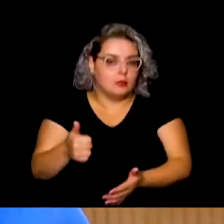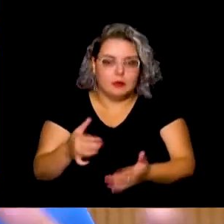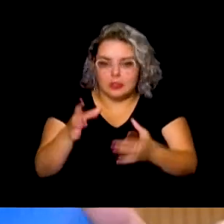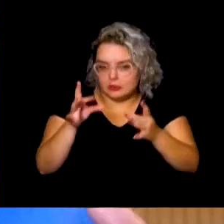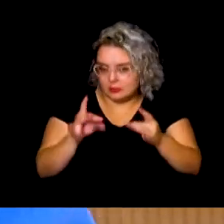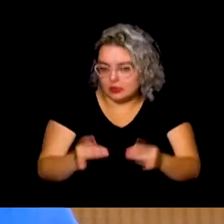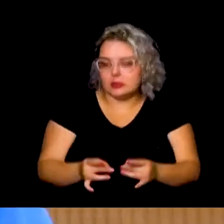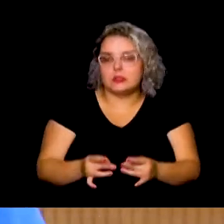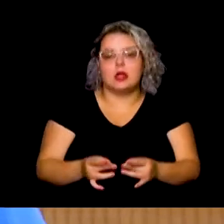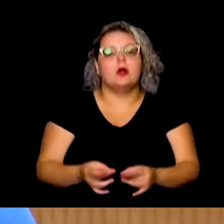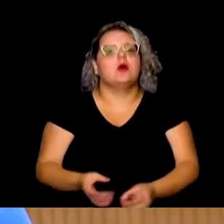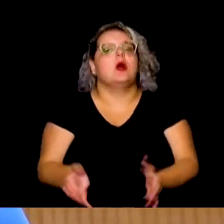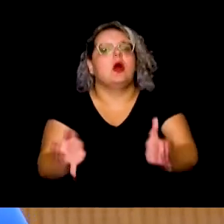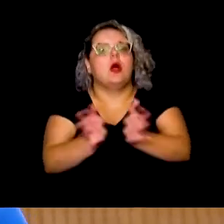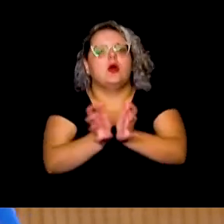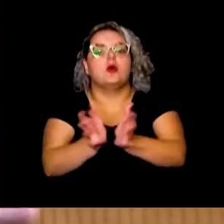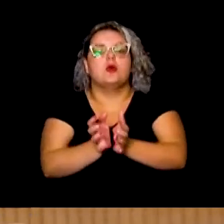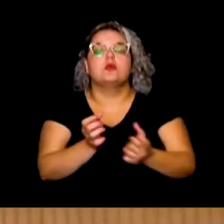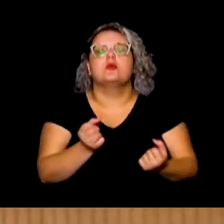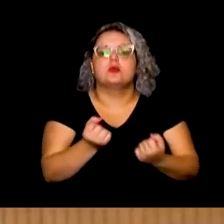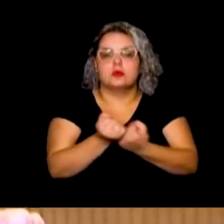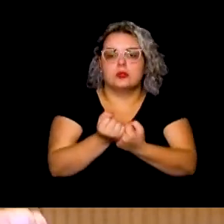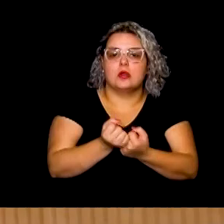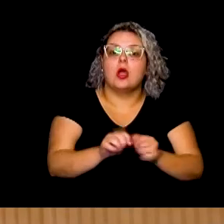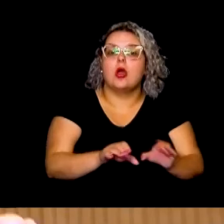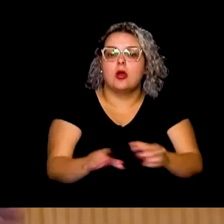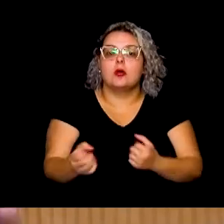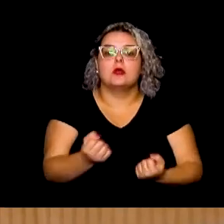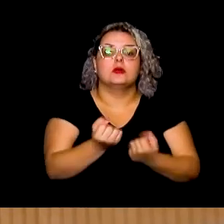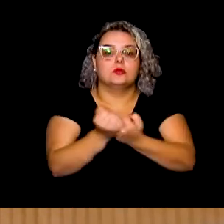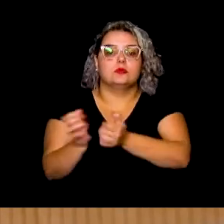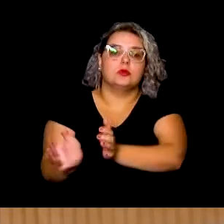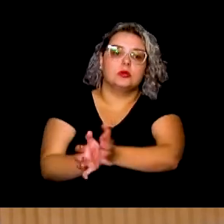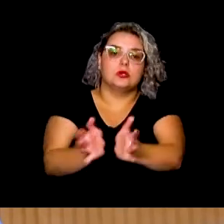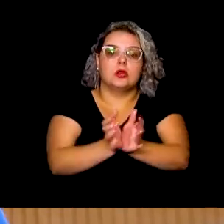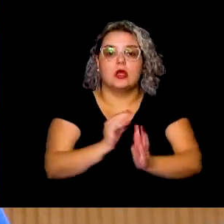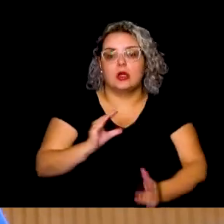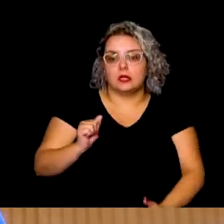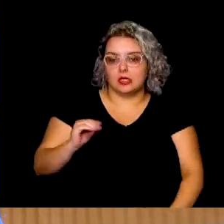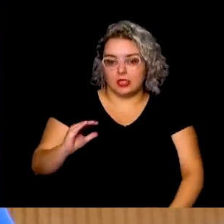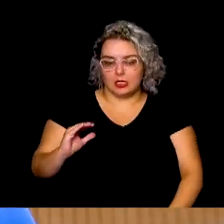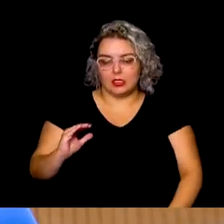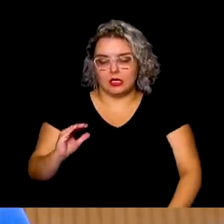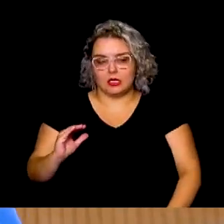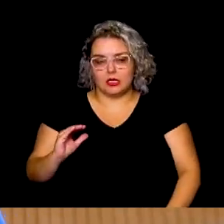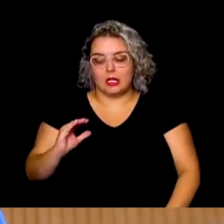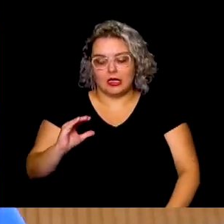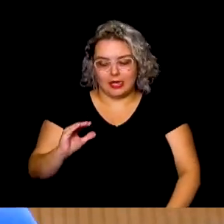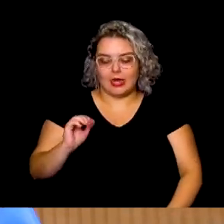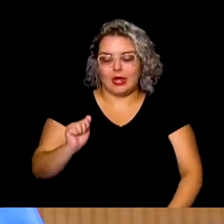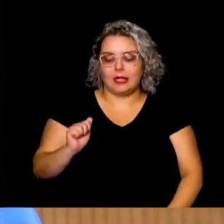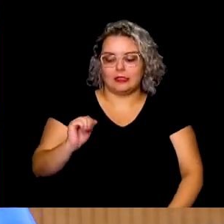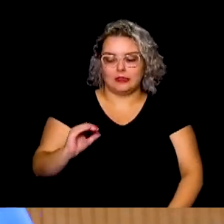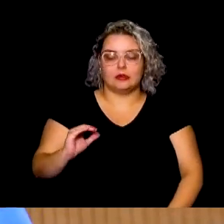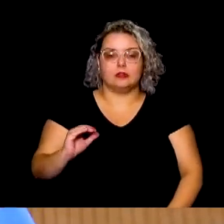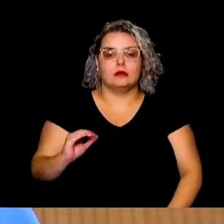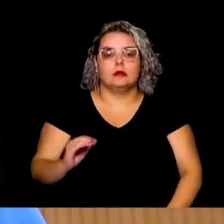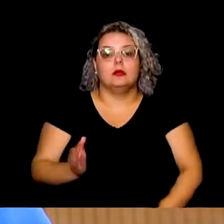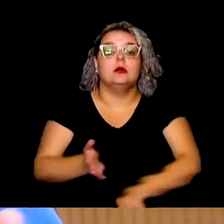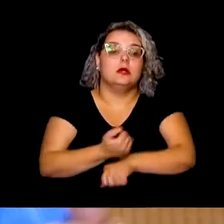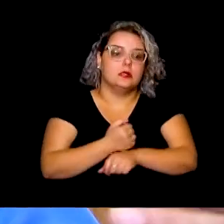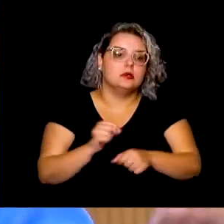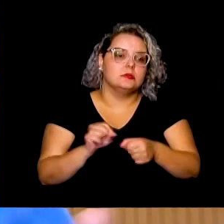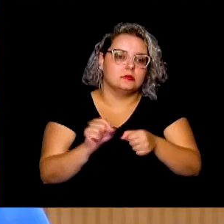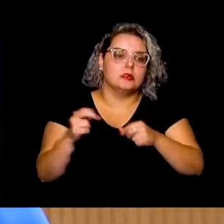Esse é o primeiro critério a comissão de coordenadoria de Apoio às comissões acac previamente faz